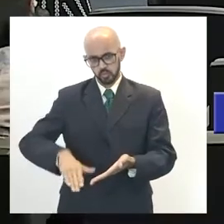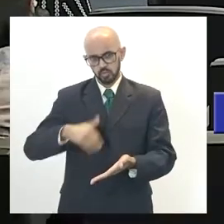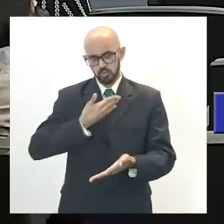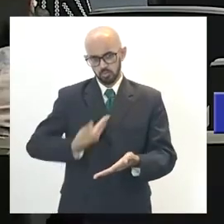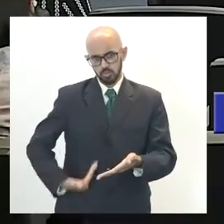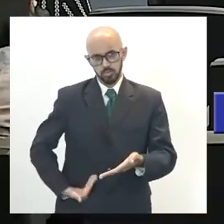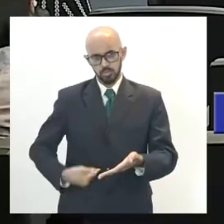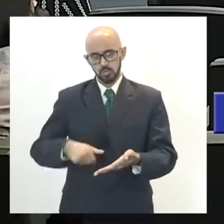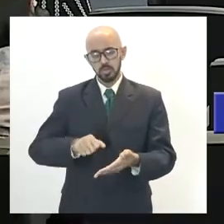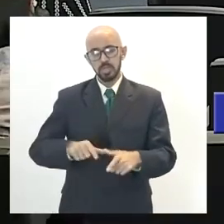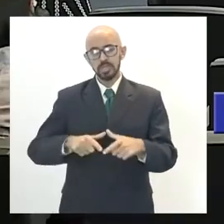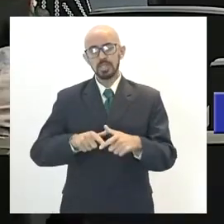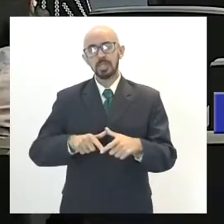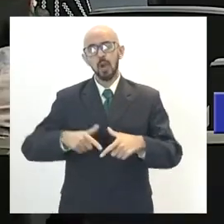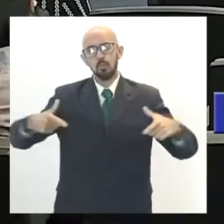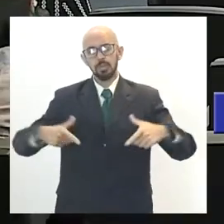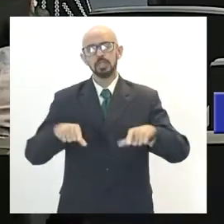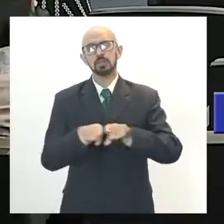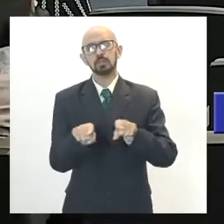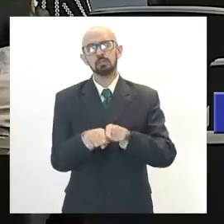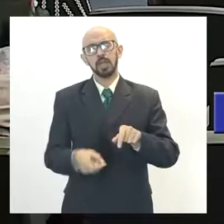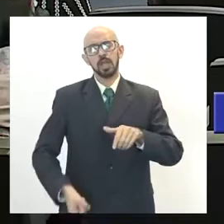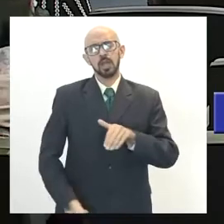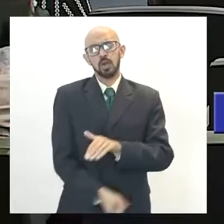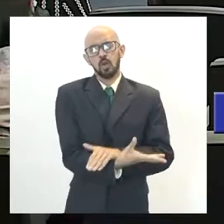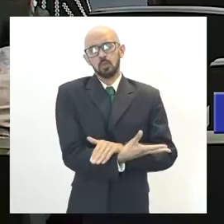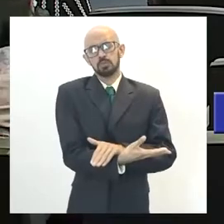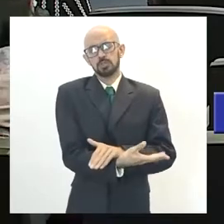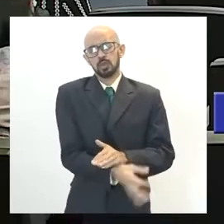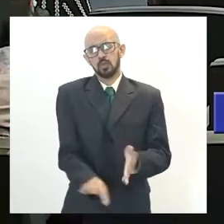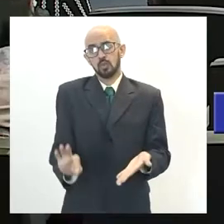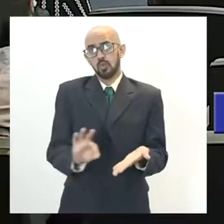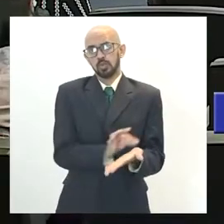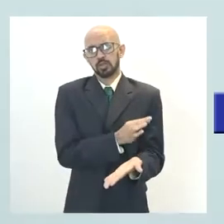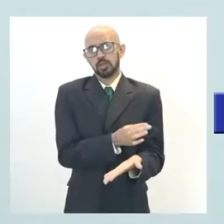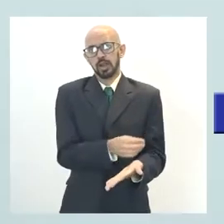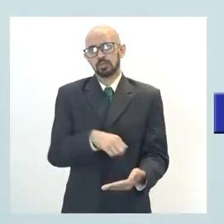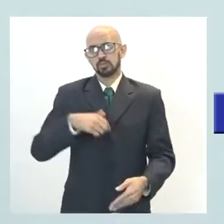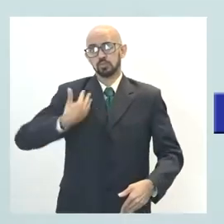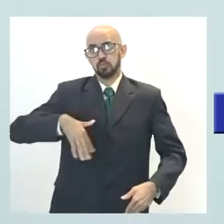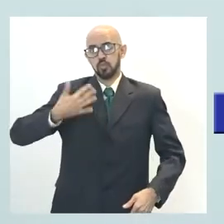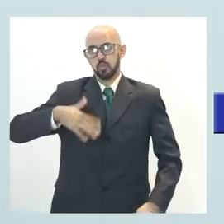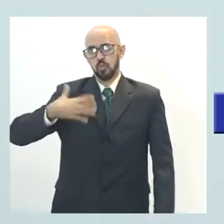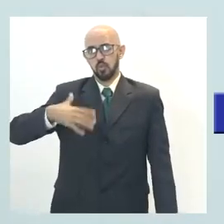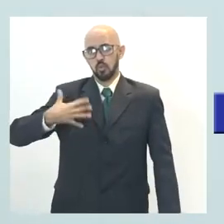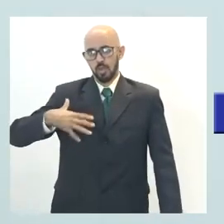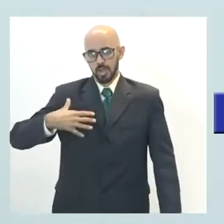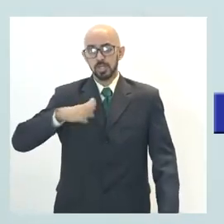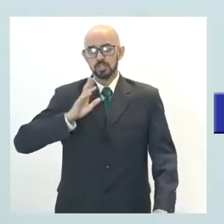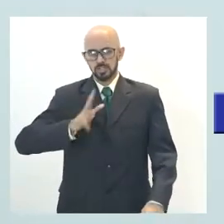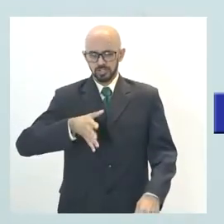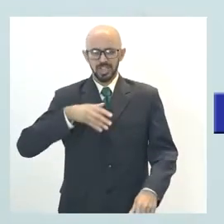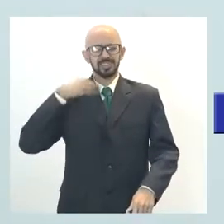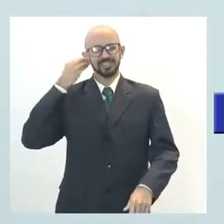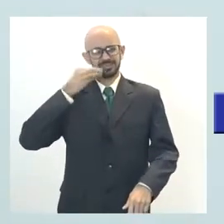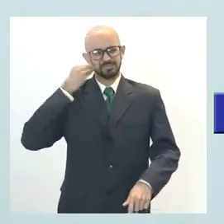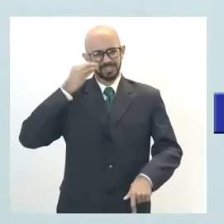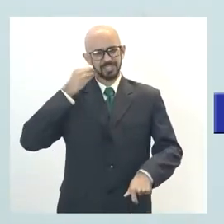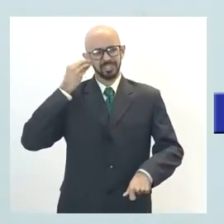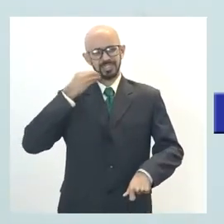as chances de corrupção pela possibilidade de contratos superfaturados como a gente inclusive já viu nossas experiências